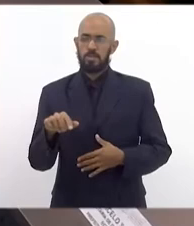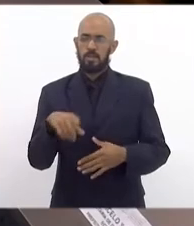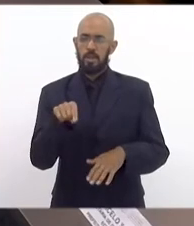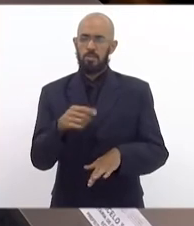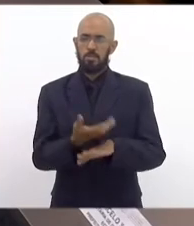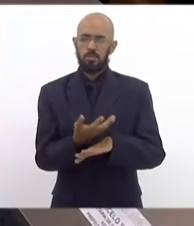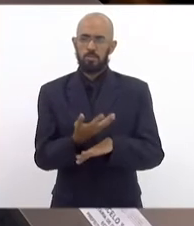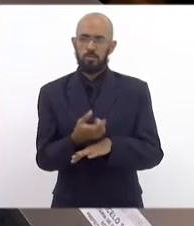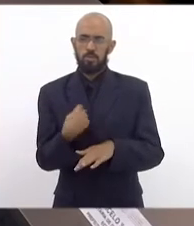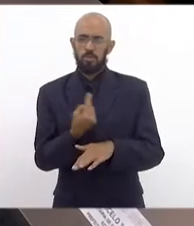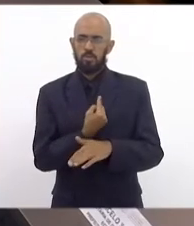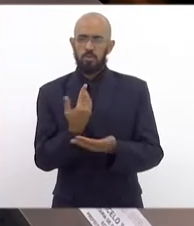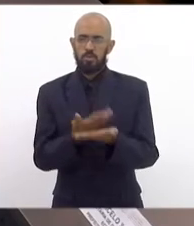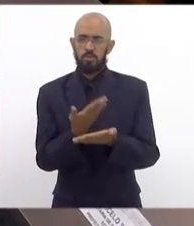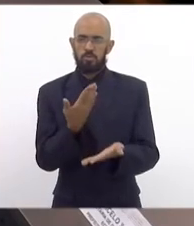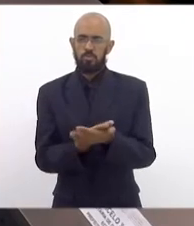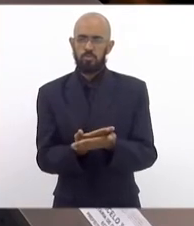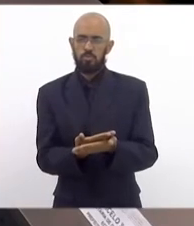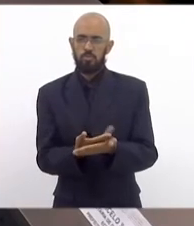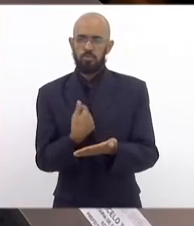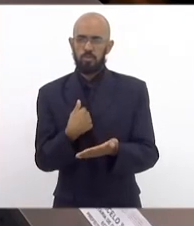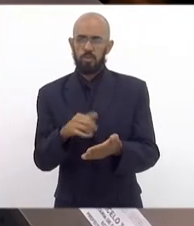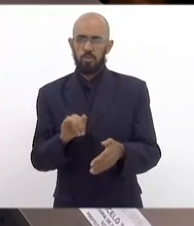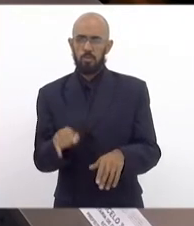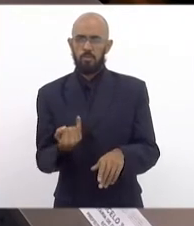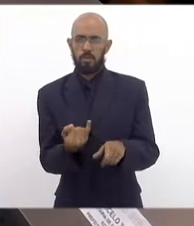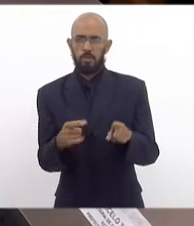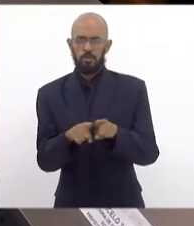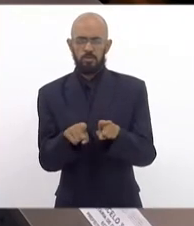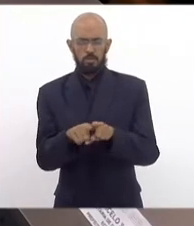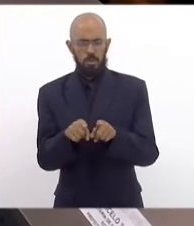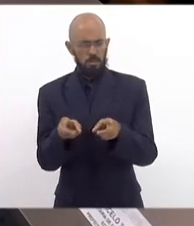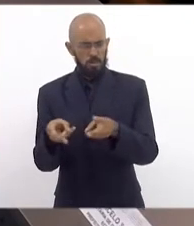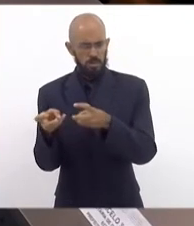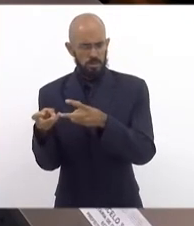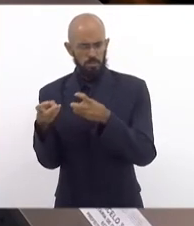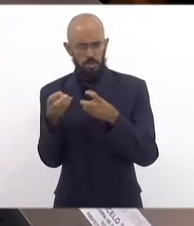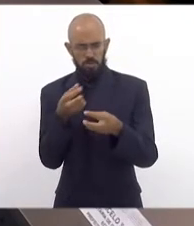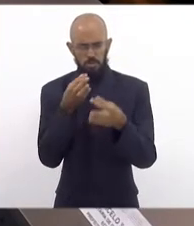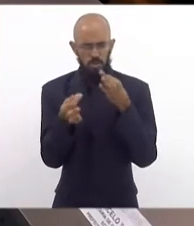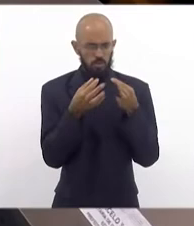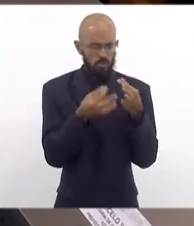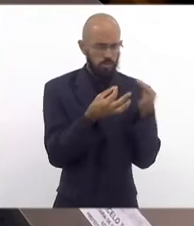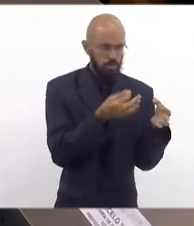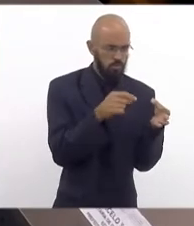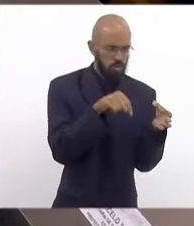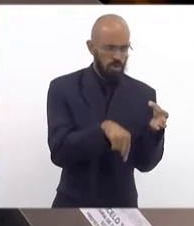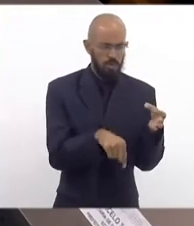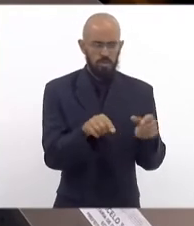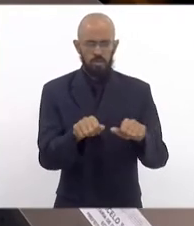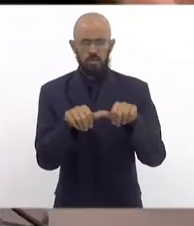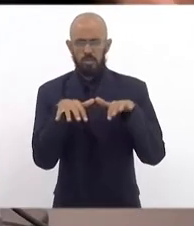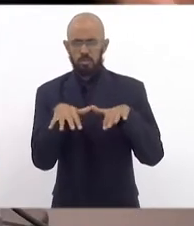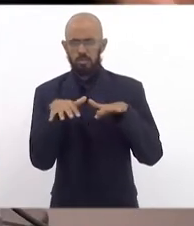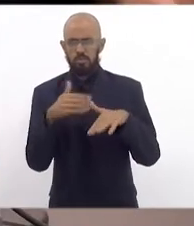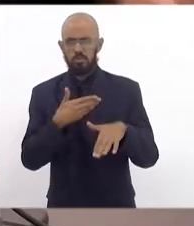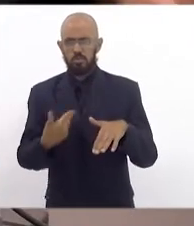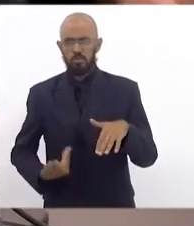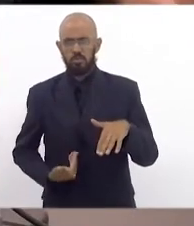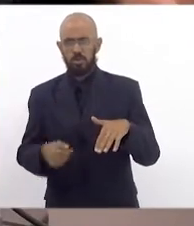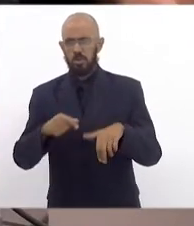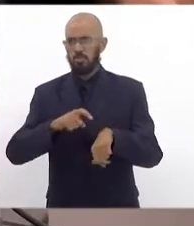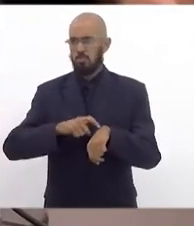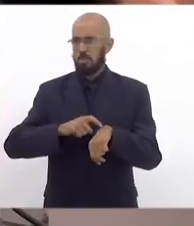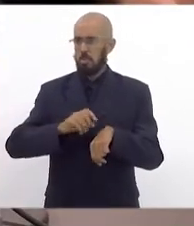e aqui eu tava aproveitando para escutar também todas as argumentações que foram trazidas aqui nesse momento e em